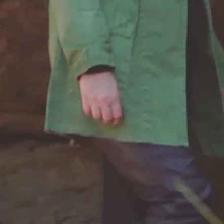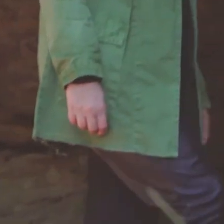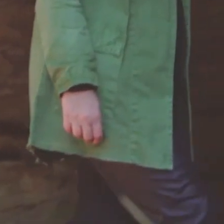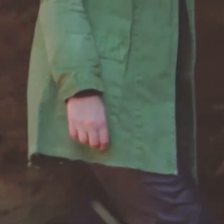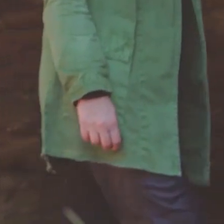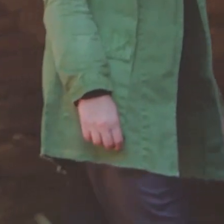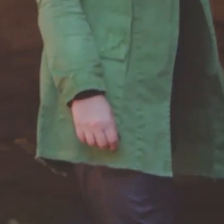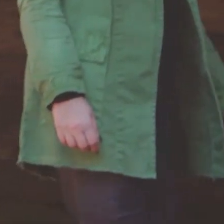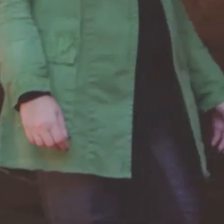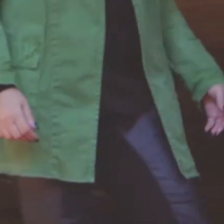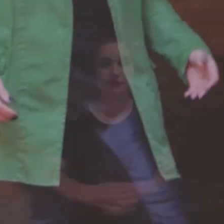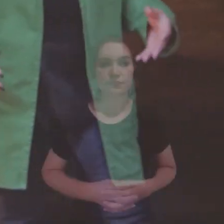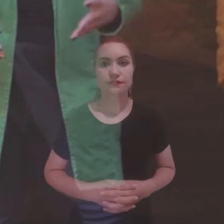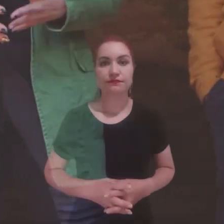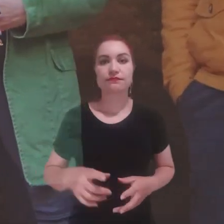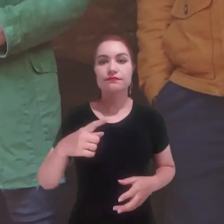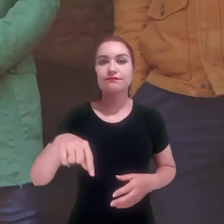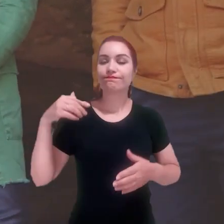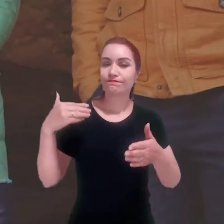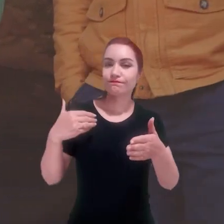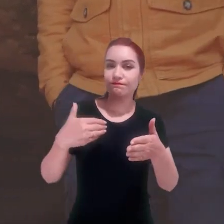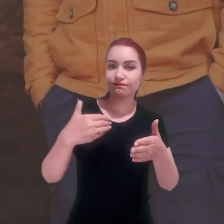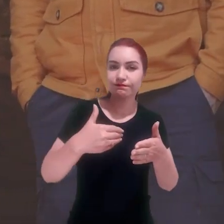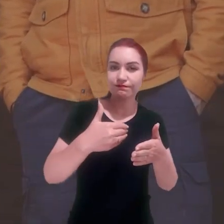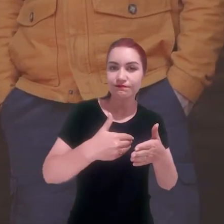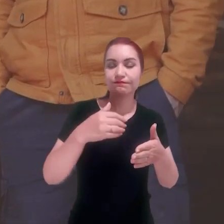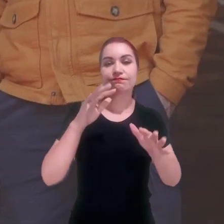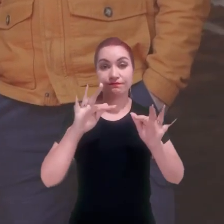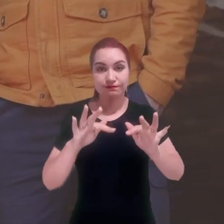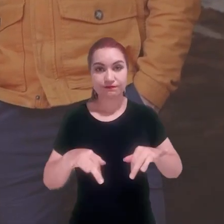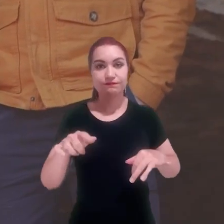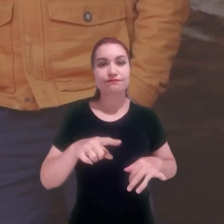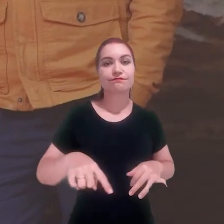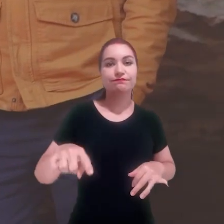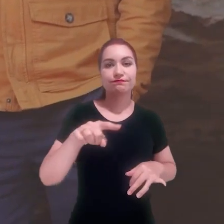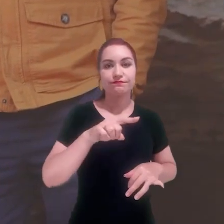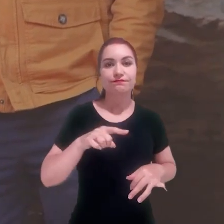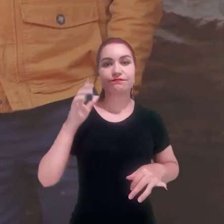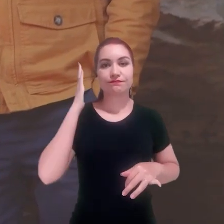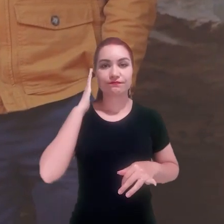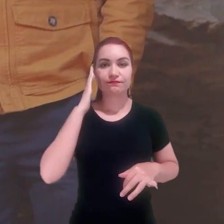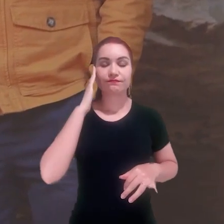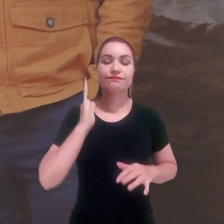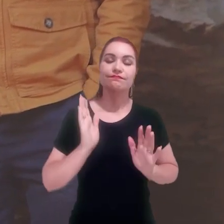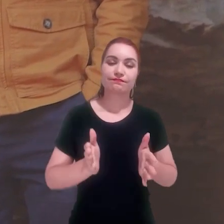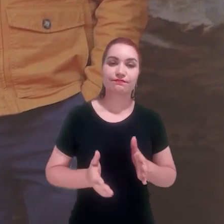árvore. O narrador está com ela. Estamos chegando ao fim, caro espectador. E o final vocês conhecem